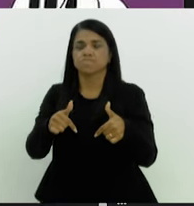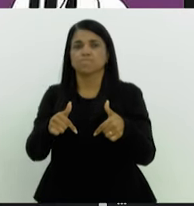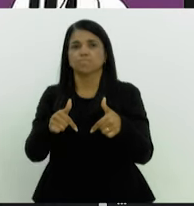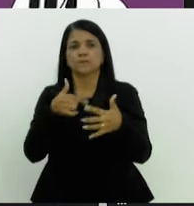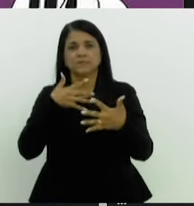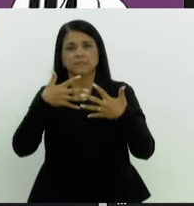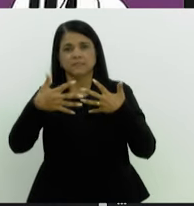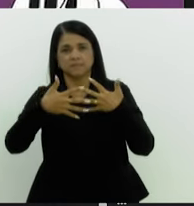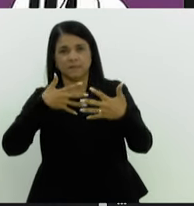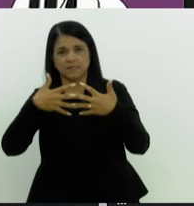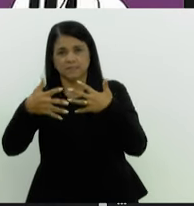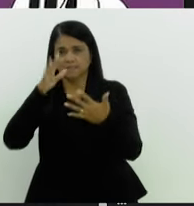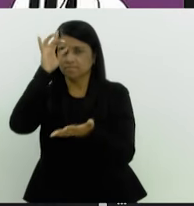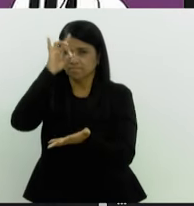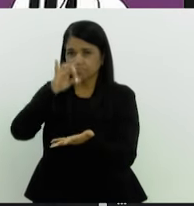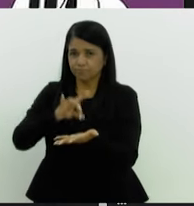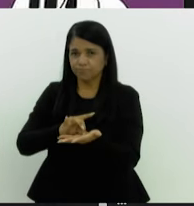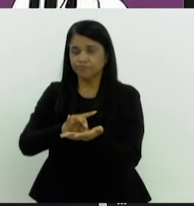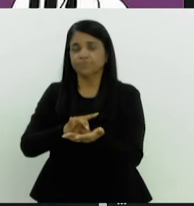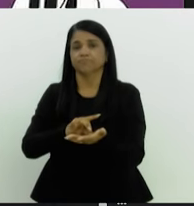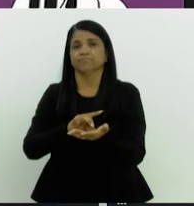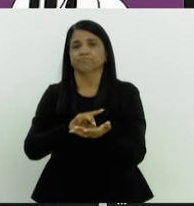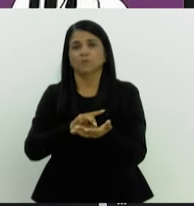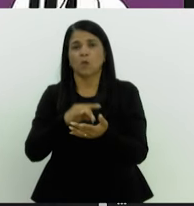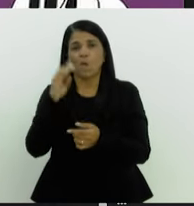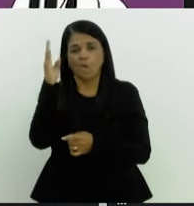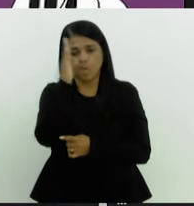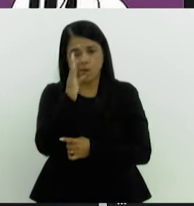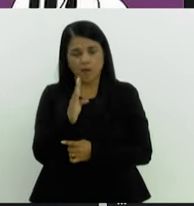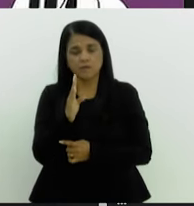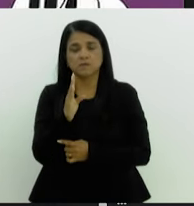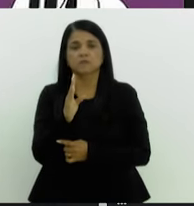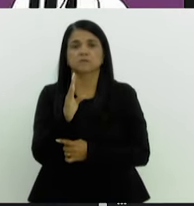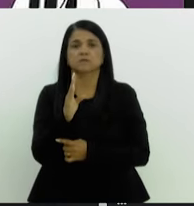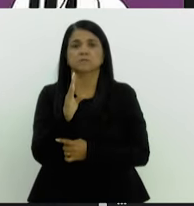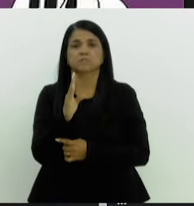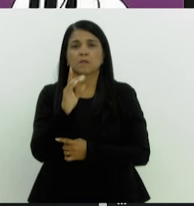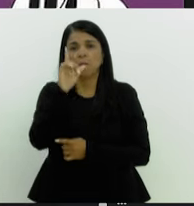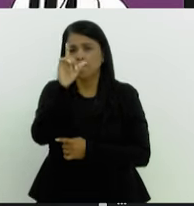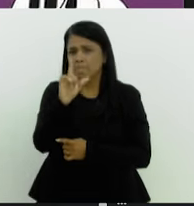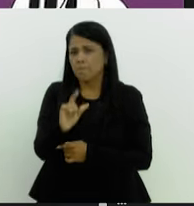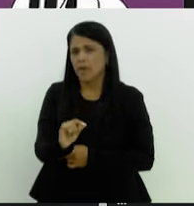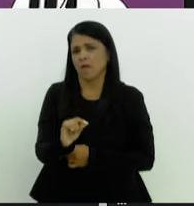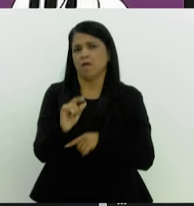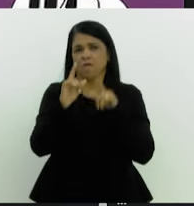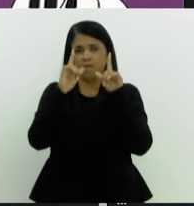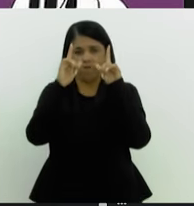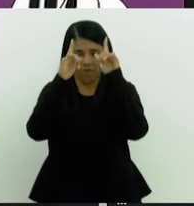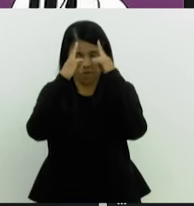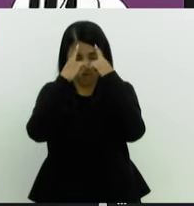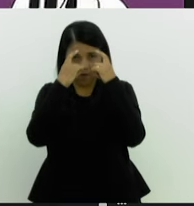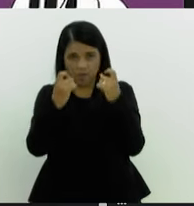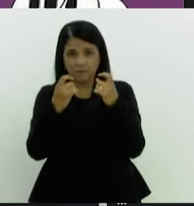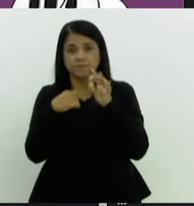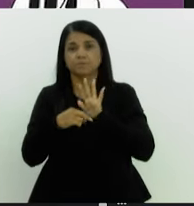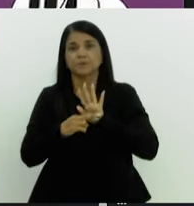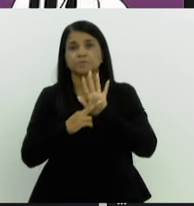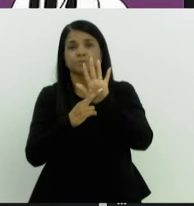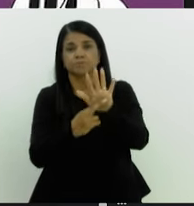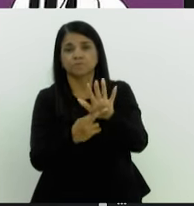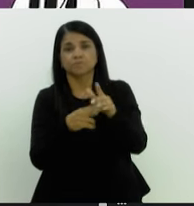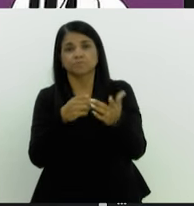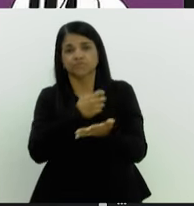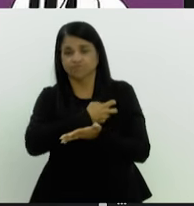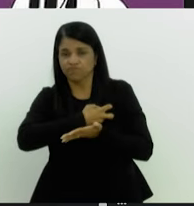transparência seriedade para ter um país menos menos violento nós fazemos representações criminais pelas